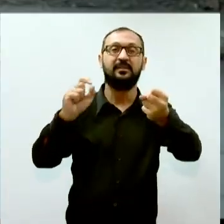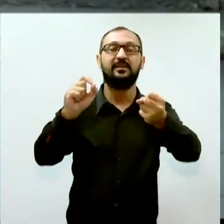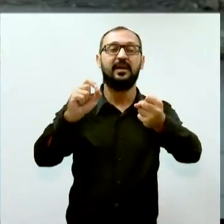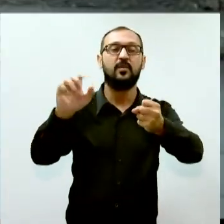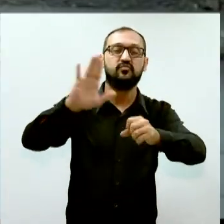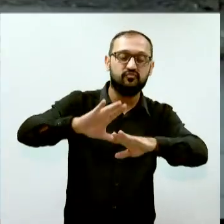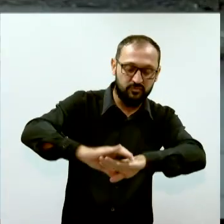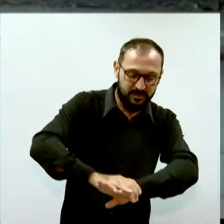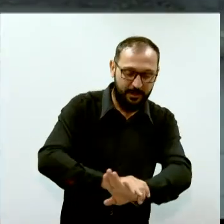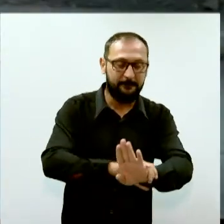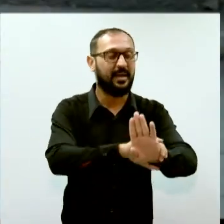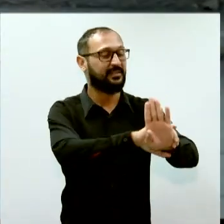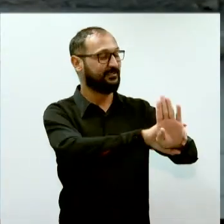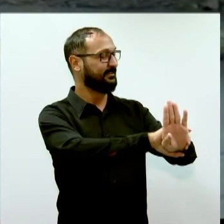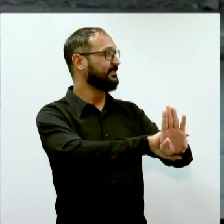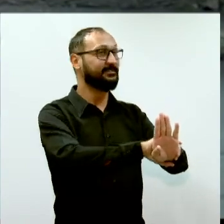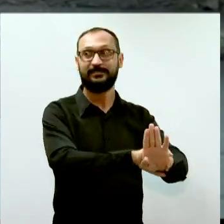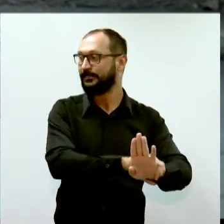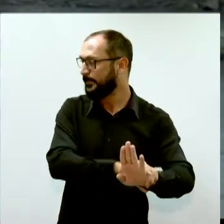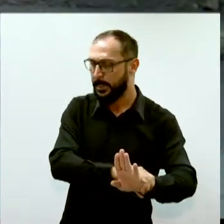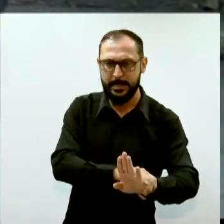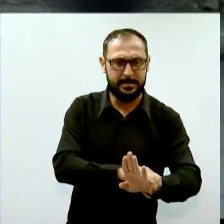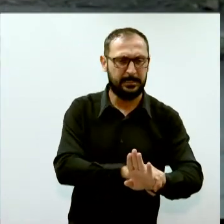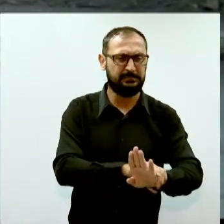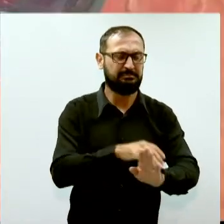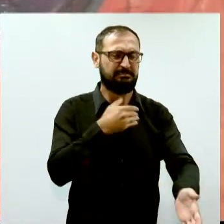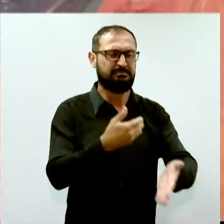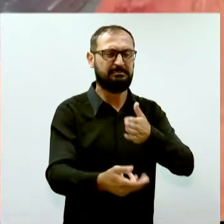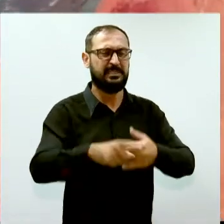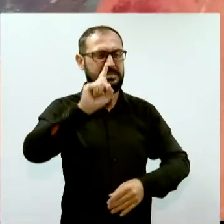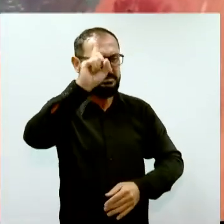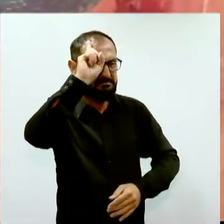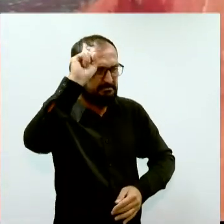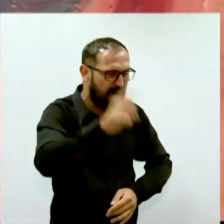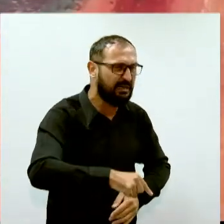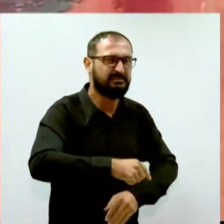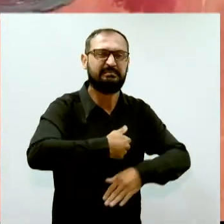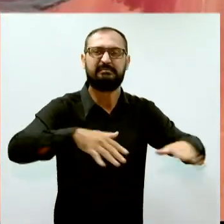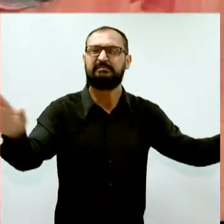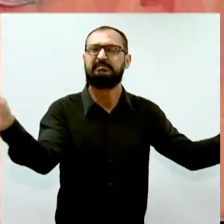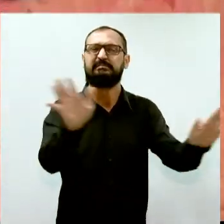do sapato, nem por um decreto.